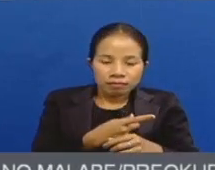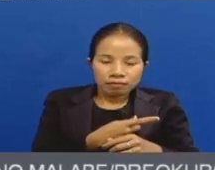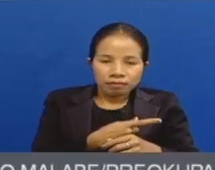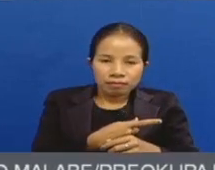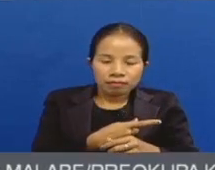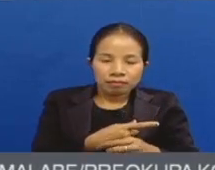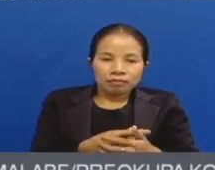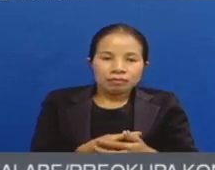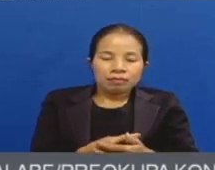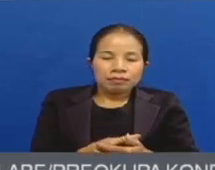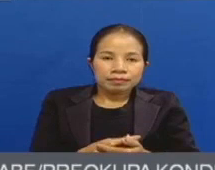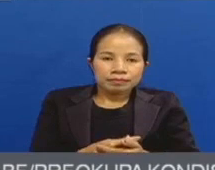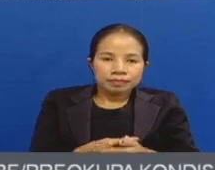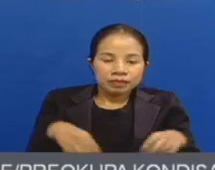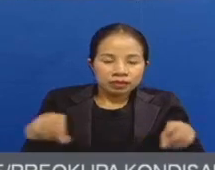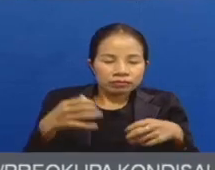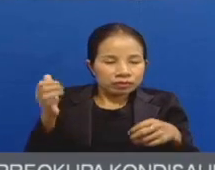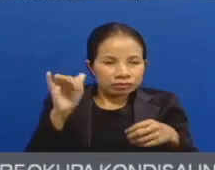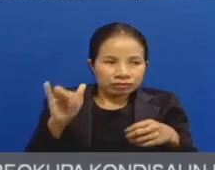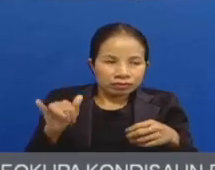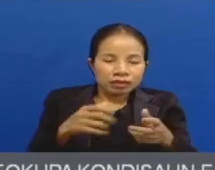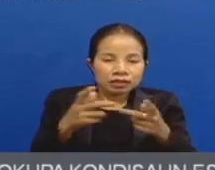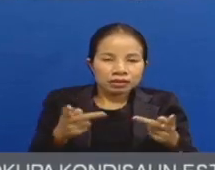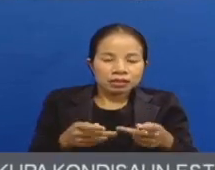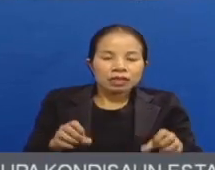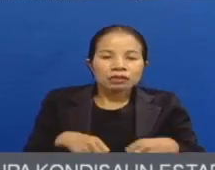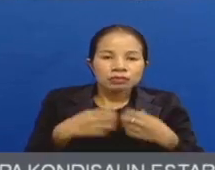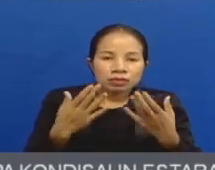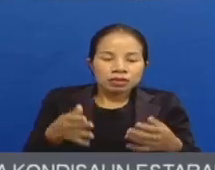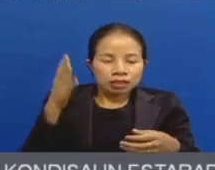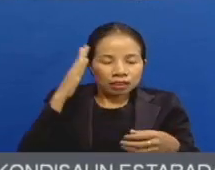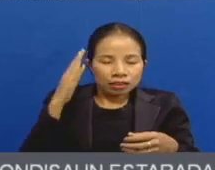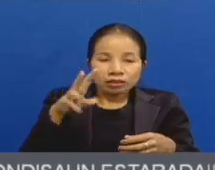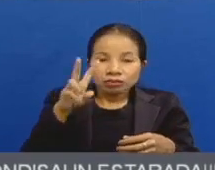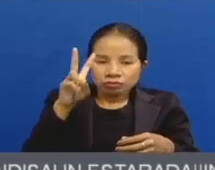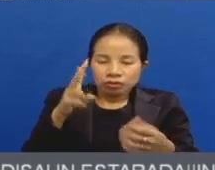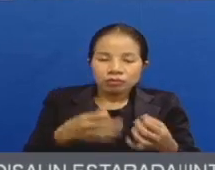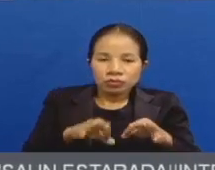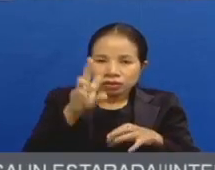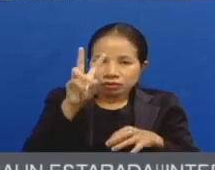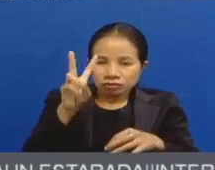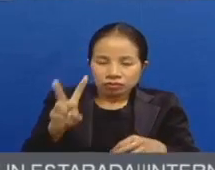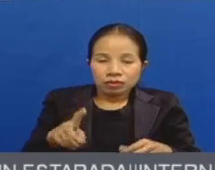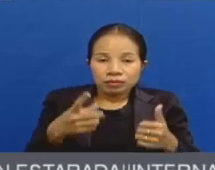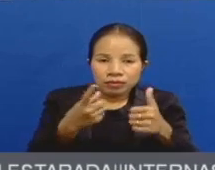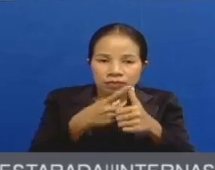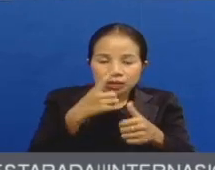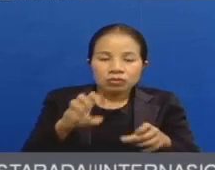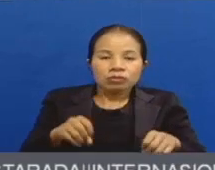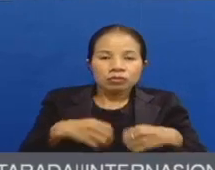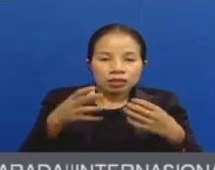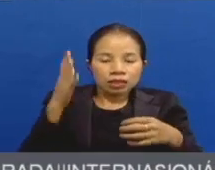órgão relevante sira instituição relevante sira atu oinsa considera buat rua buat importante rua ida oinsa